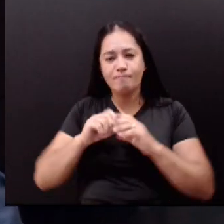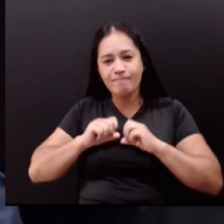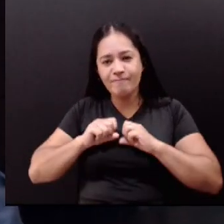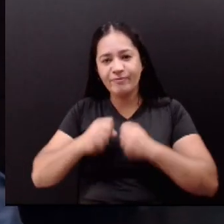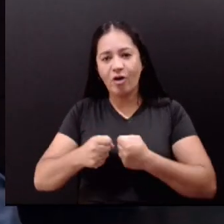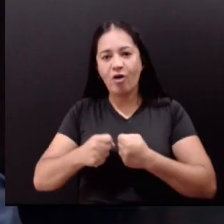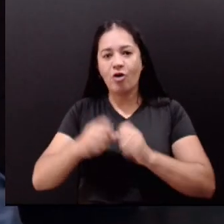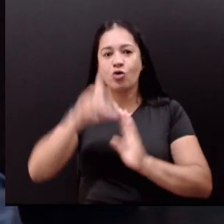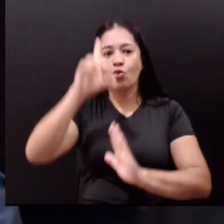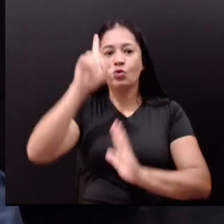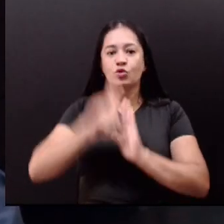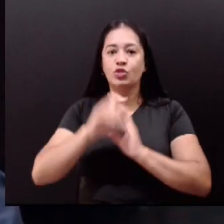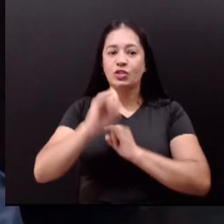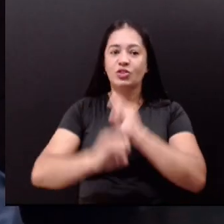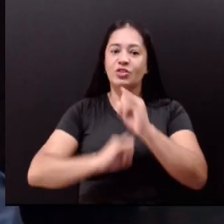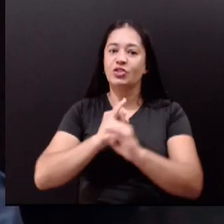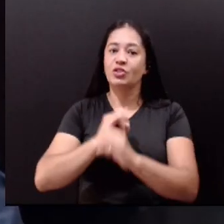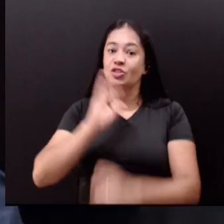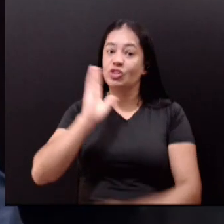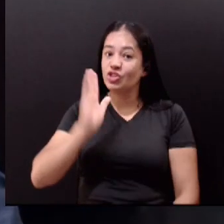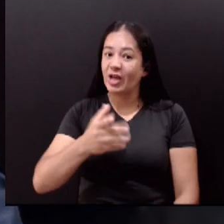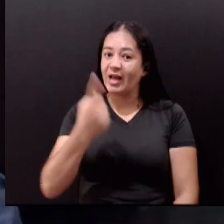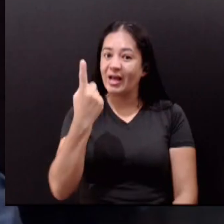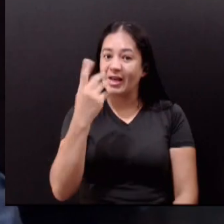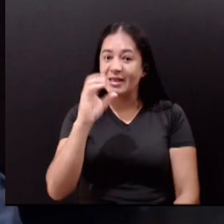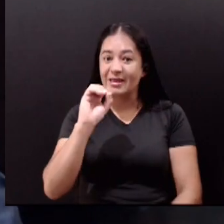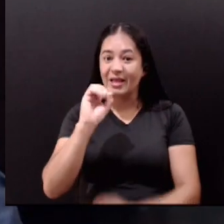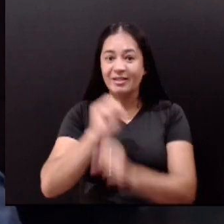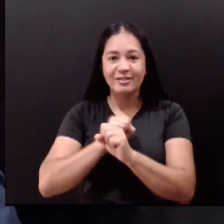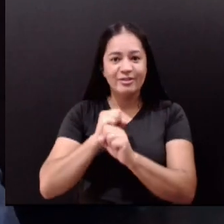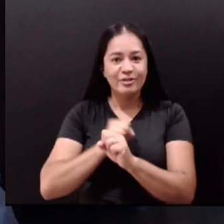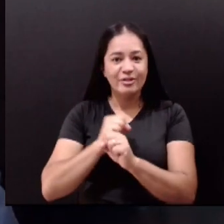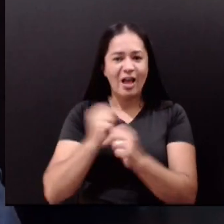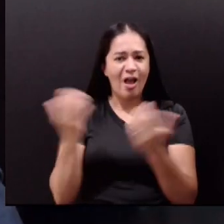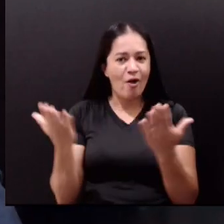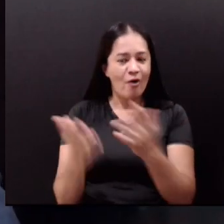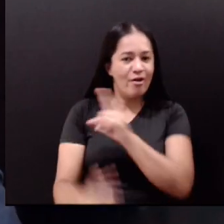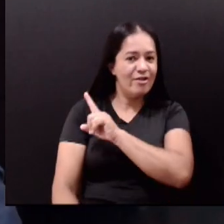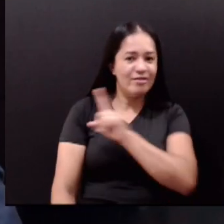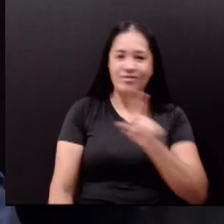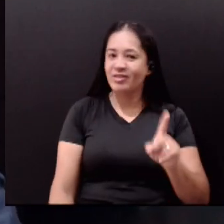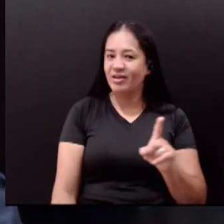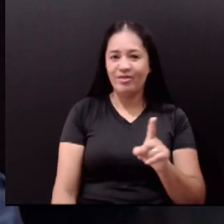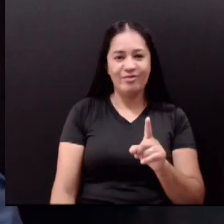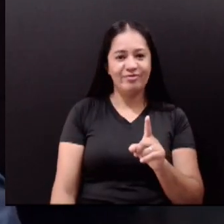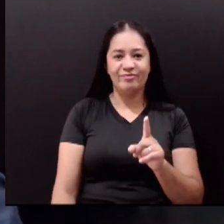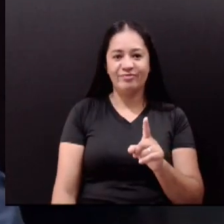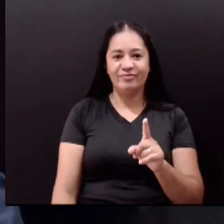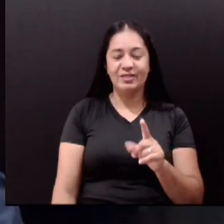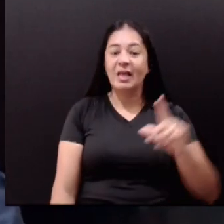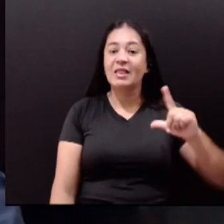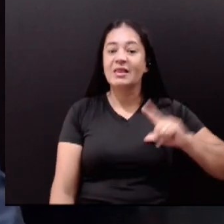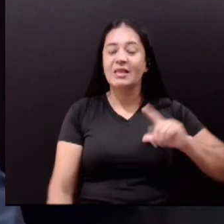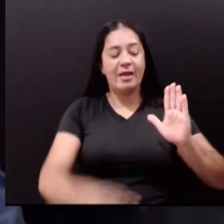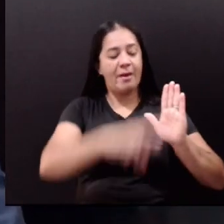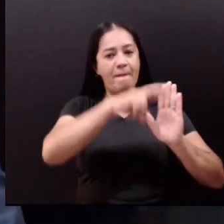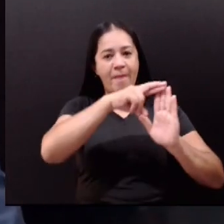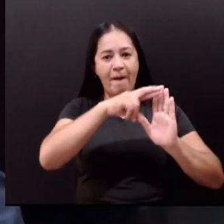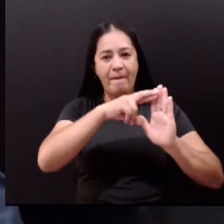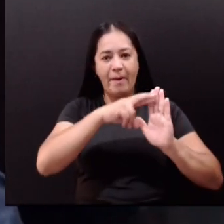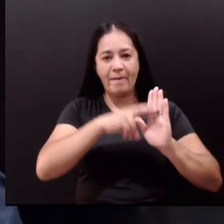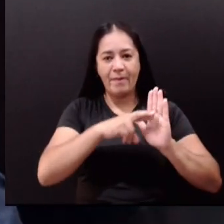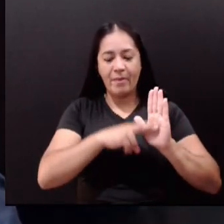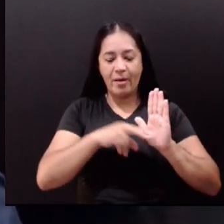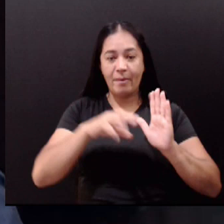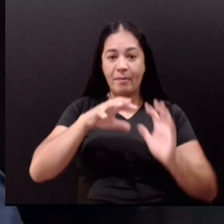faz 10 anos, né, então não é de agora que surgem, que existem normas que regulam esse mundo. Obviamente,